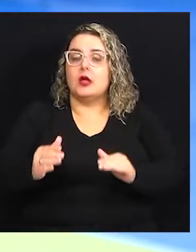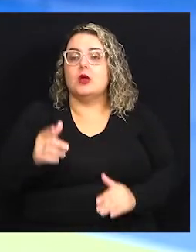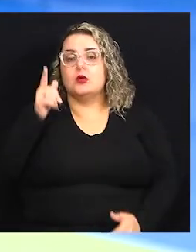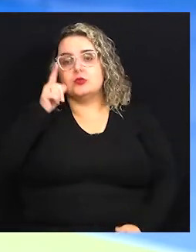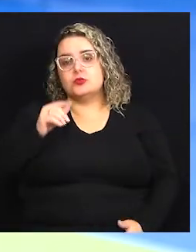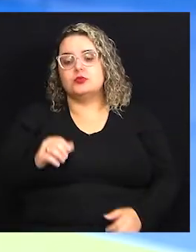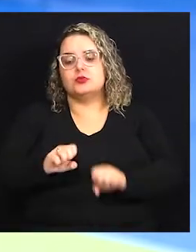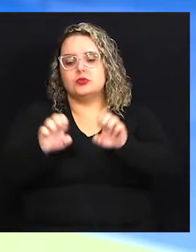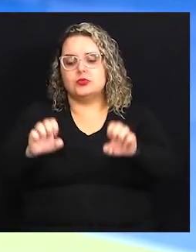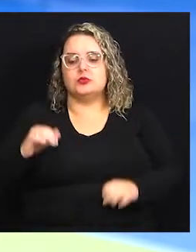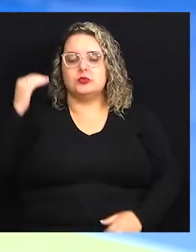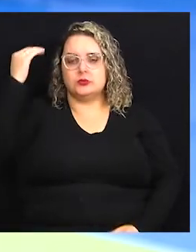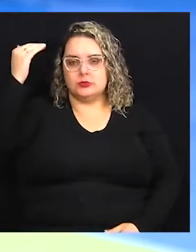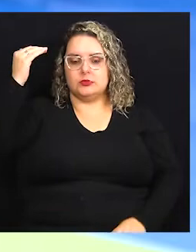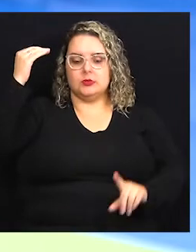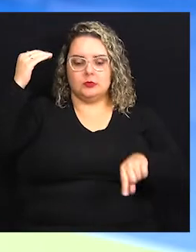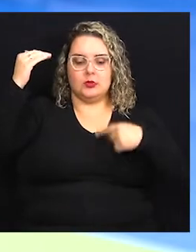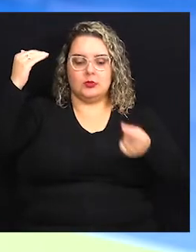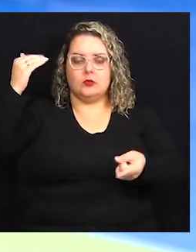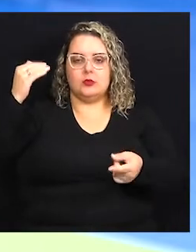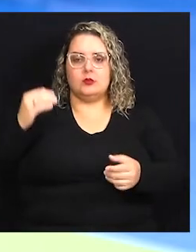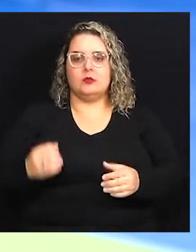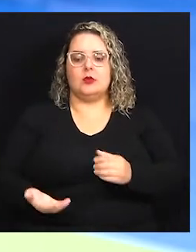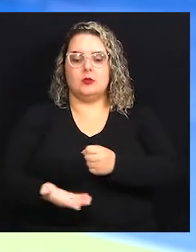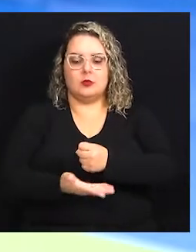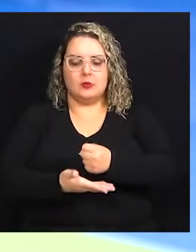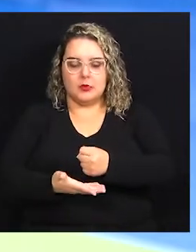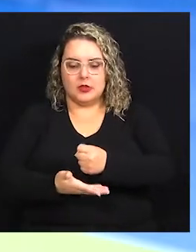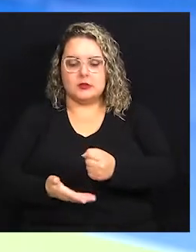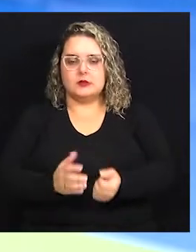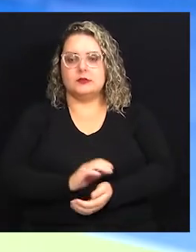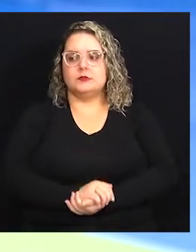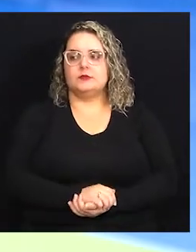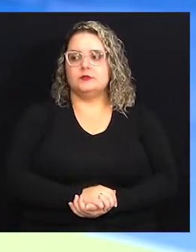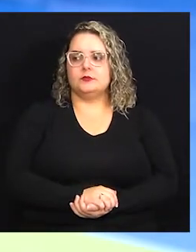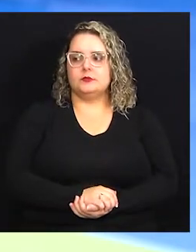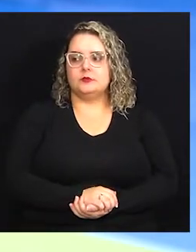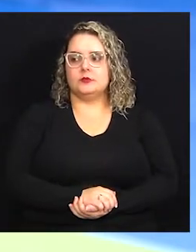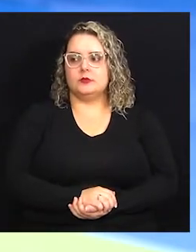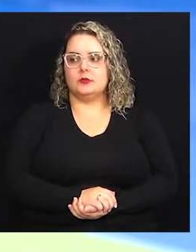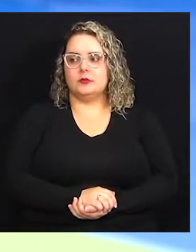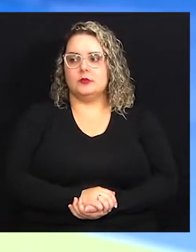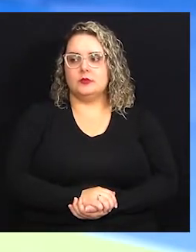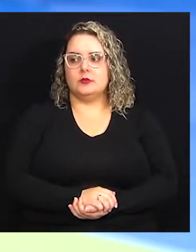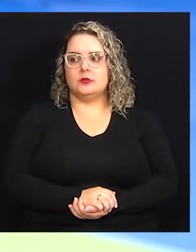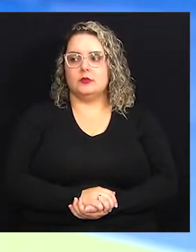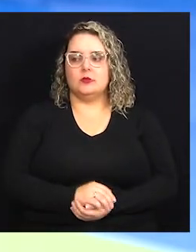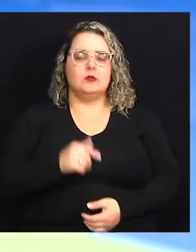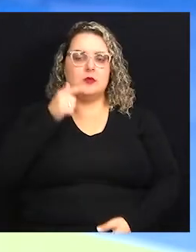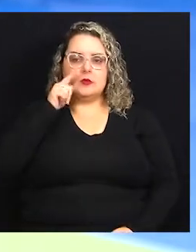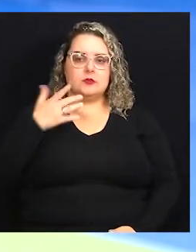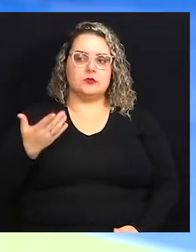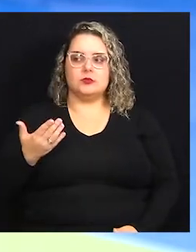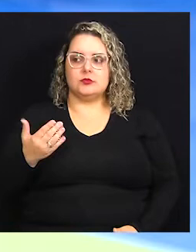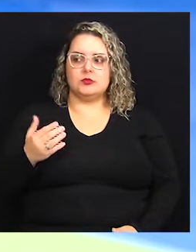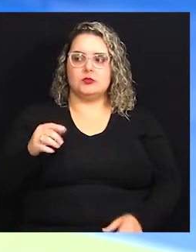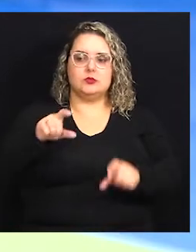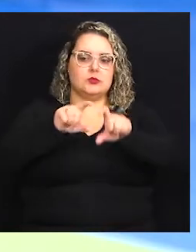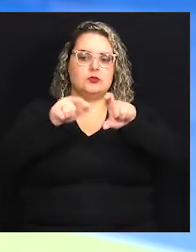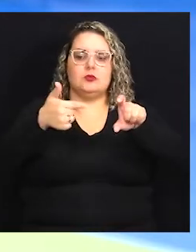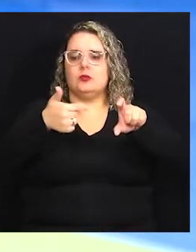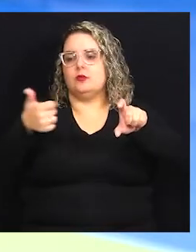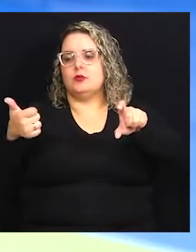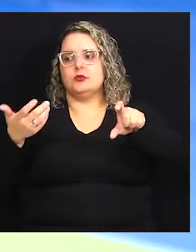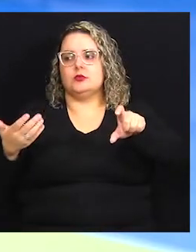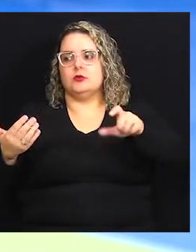conseguiu estruturar o adulto. Para a próxima temporada a gente vai montar uma base. Obviamente a gente não vai conseguir montar do